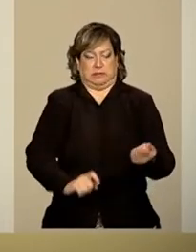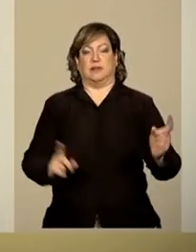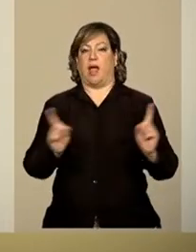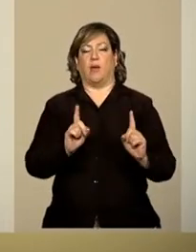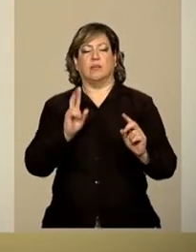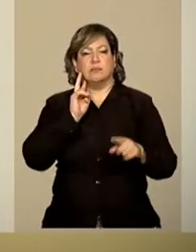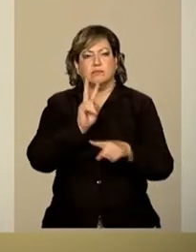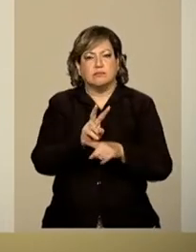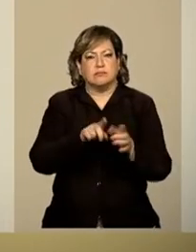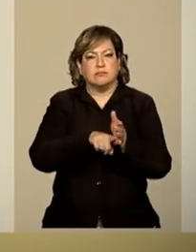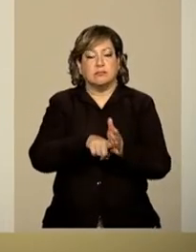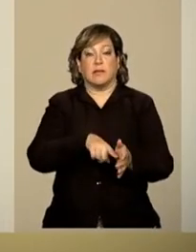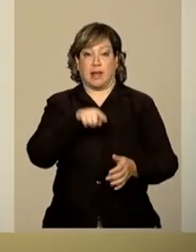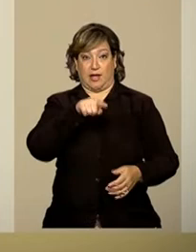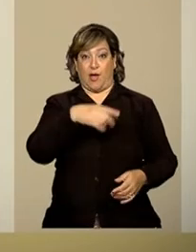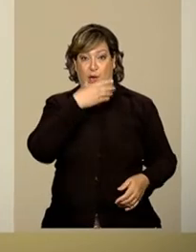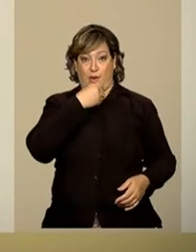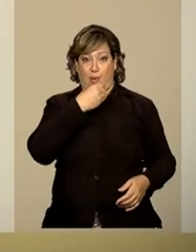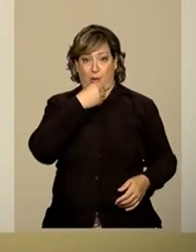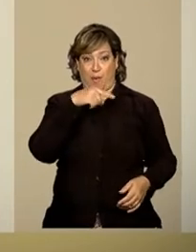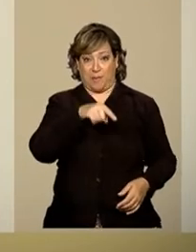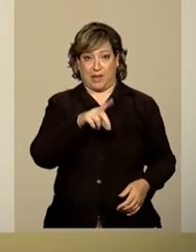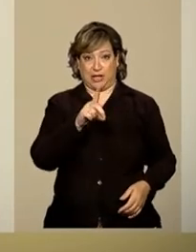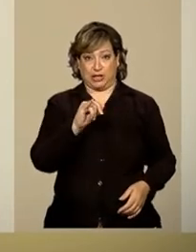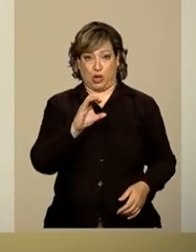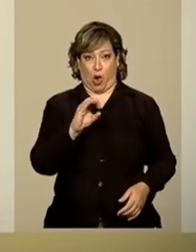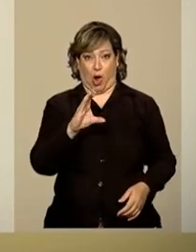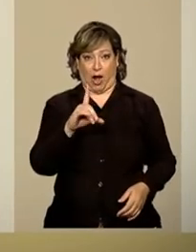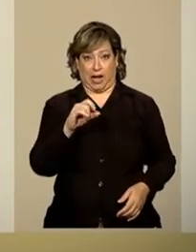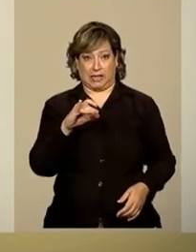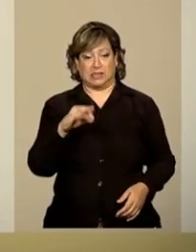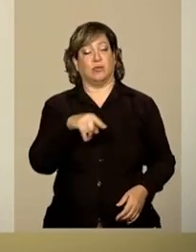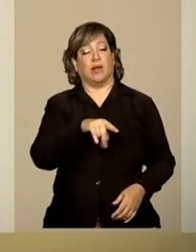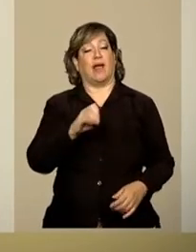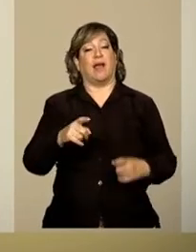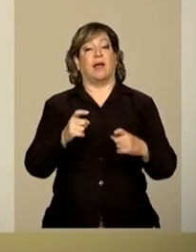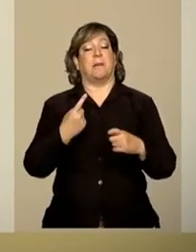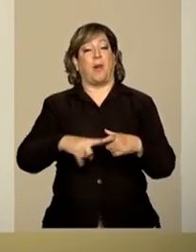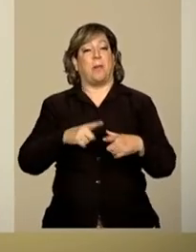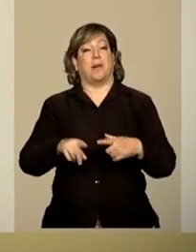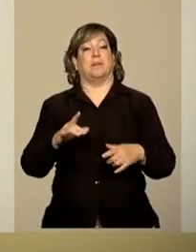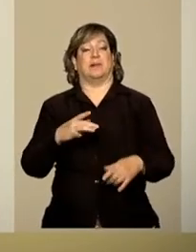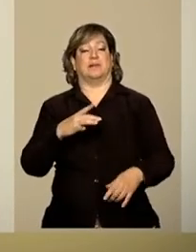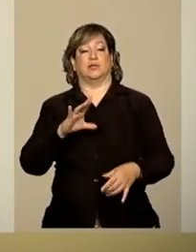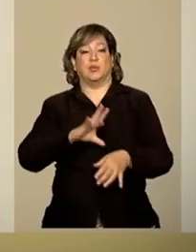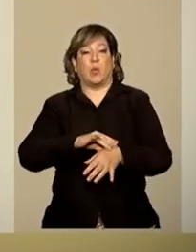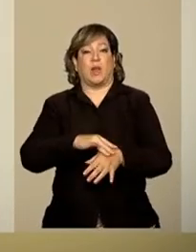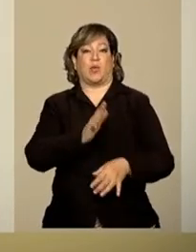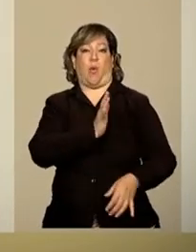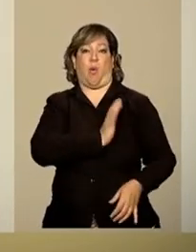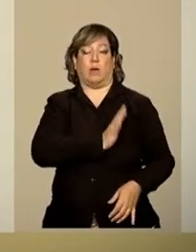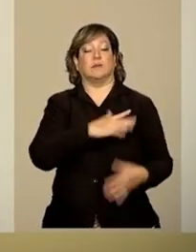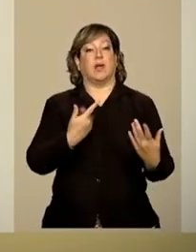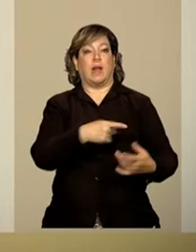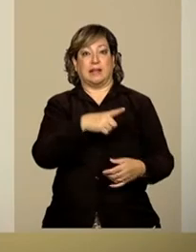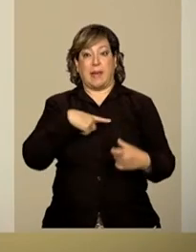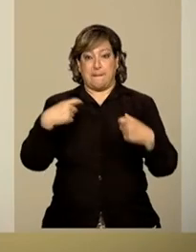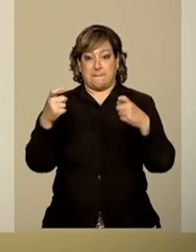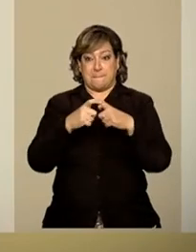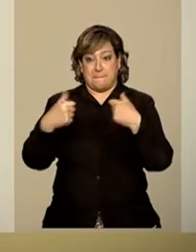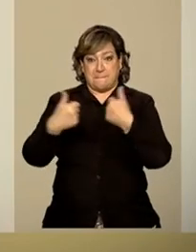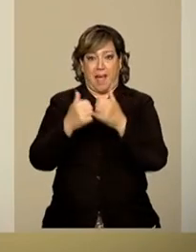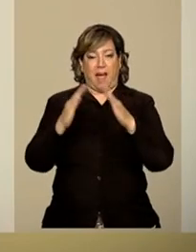diocleciano que sofre de um é do coração ter médico lá perto da sua casa é um alívio sem